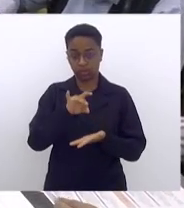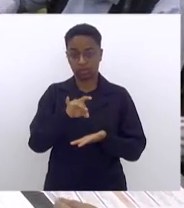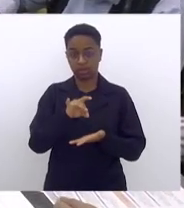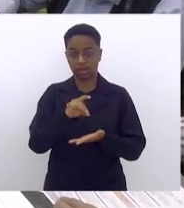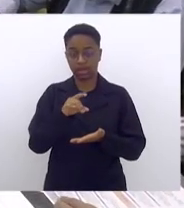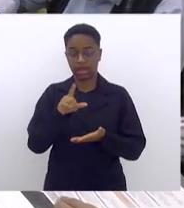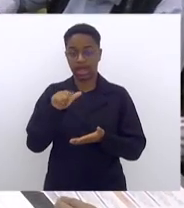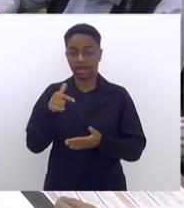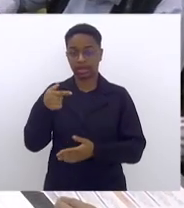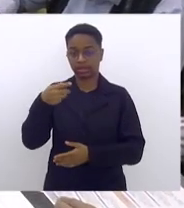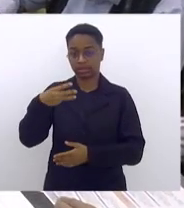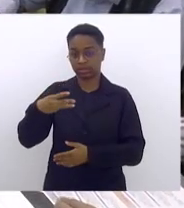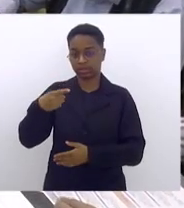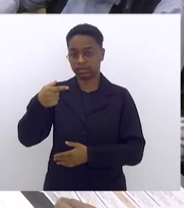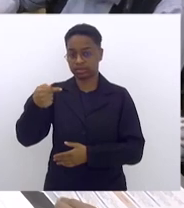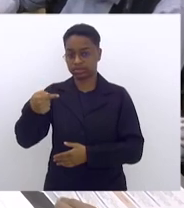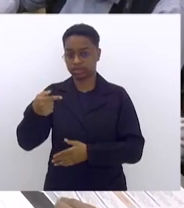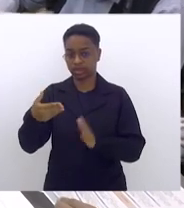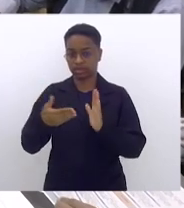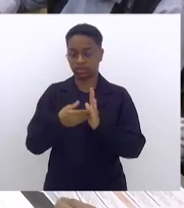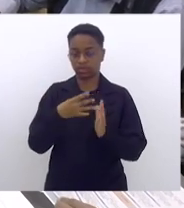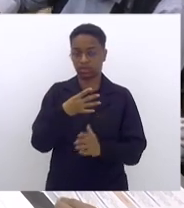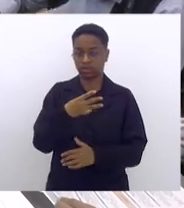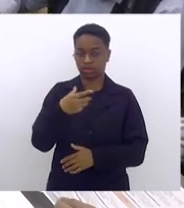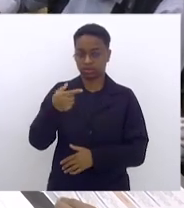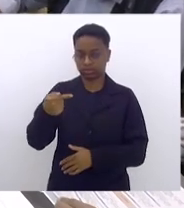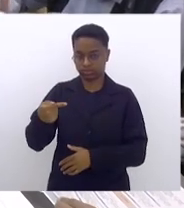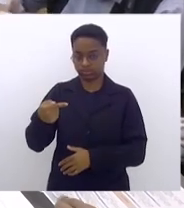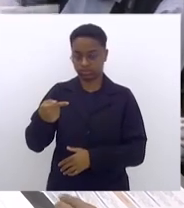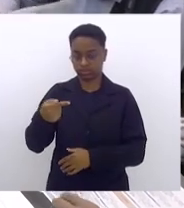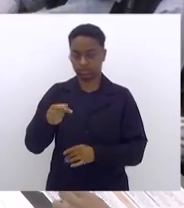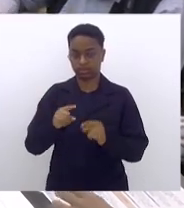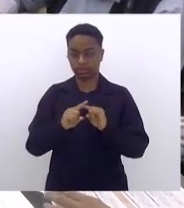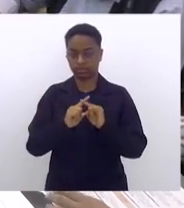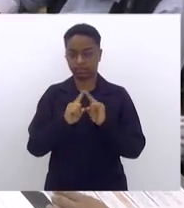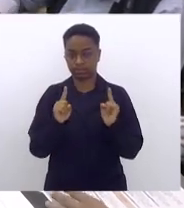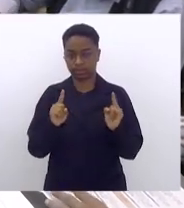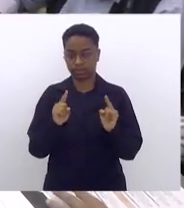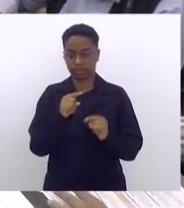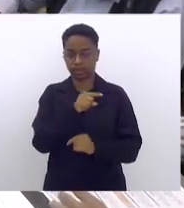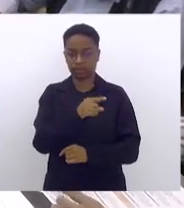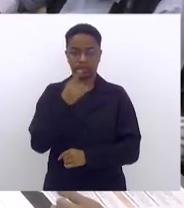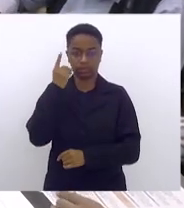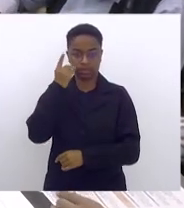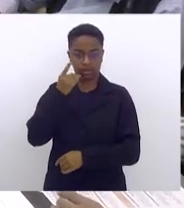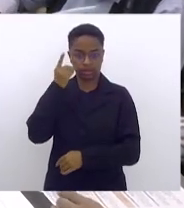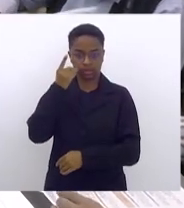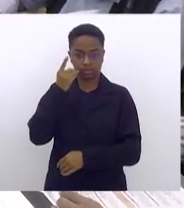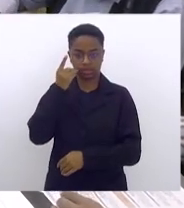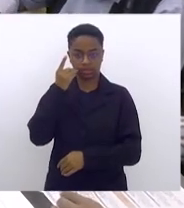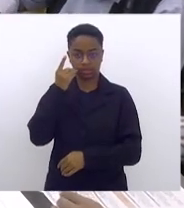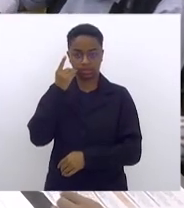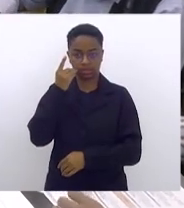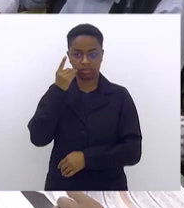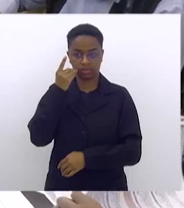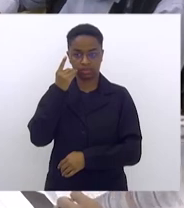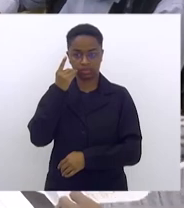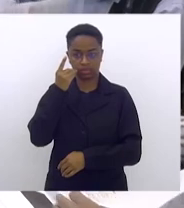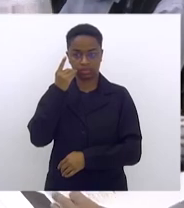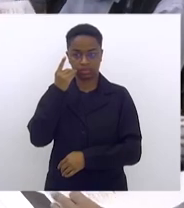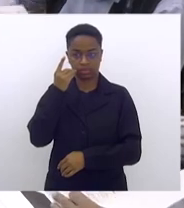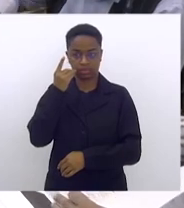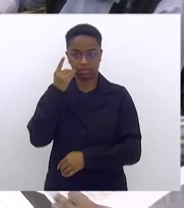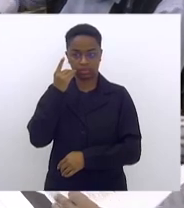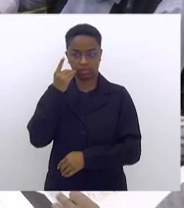do 37 ao 47. Mas o deputado... Acho que não, sim, deputado presidente.